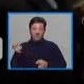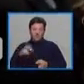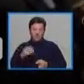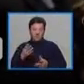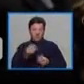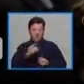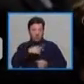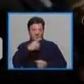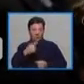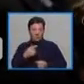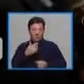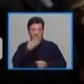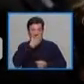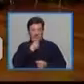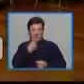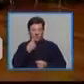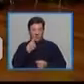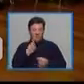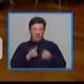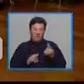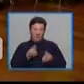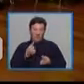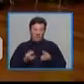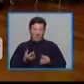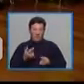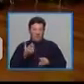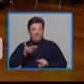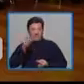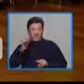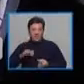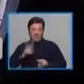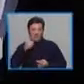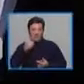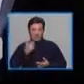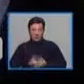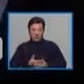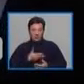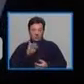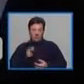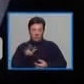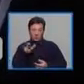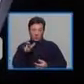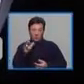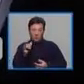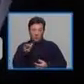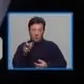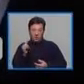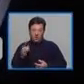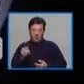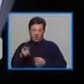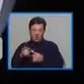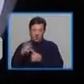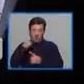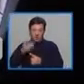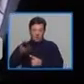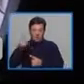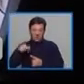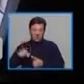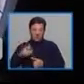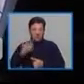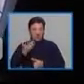vieram muitos outros rostos, mais ou menos anónimos. O Dr. Rui Rio era mais conhecido do que é hoje o Dr.